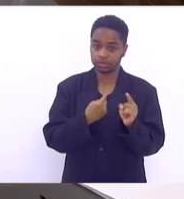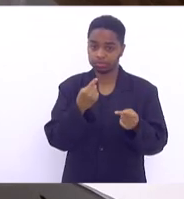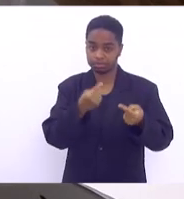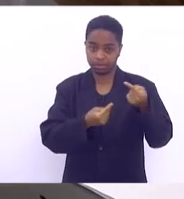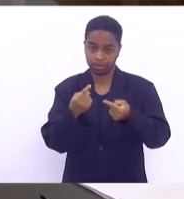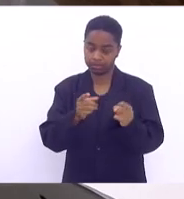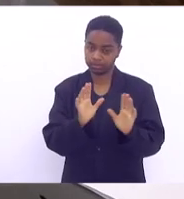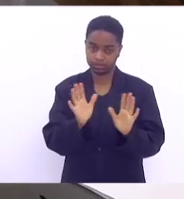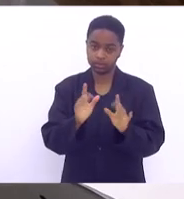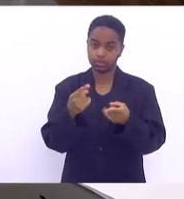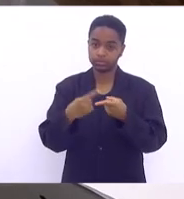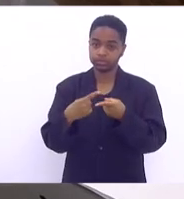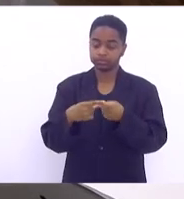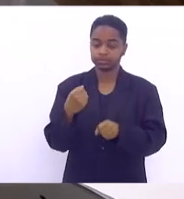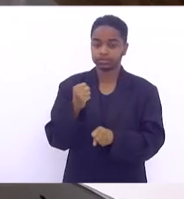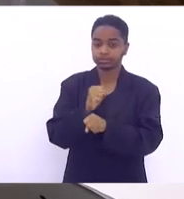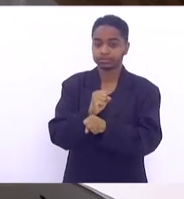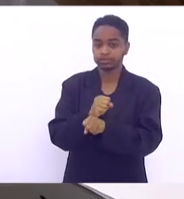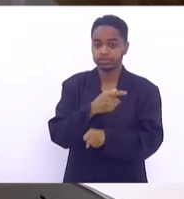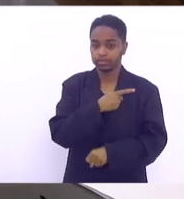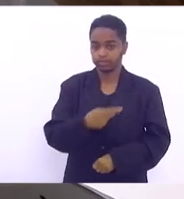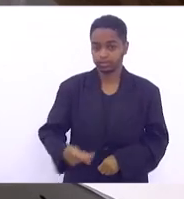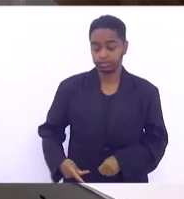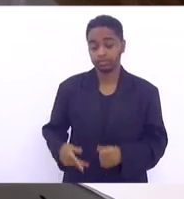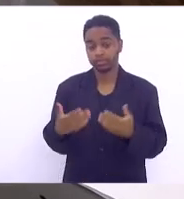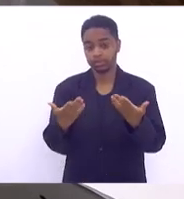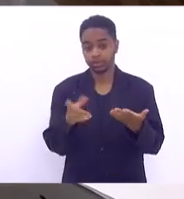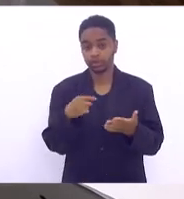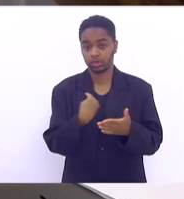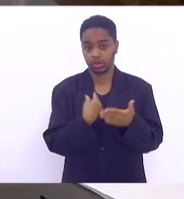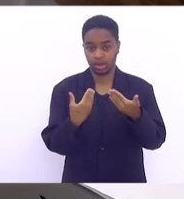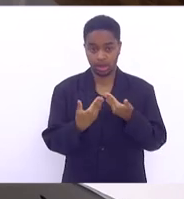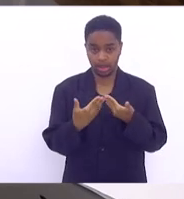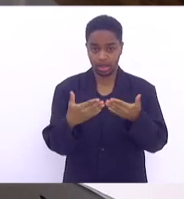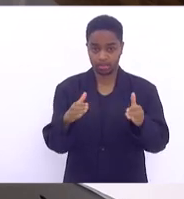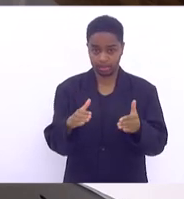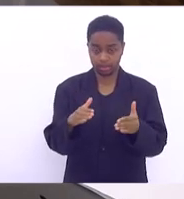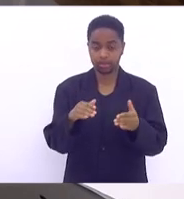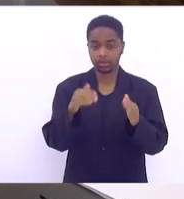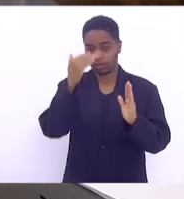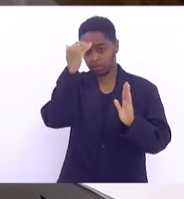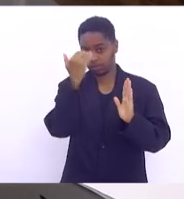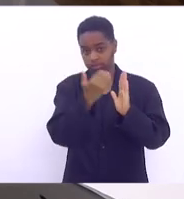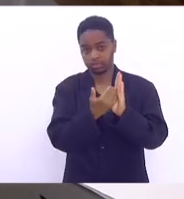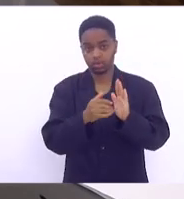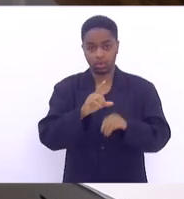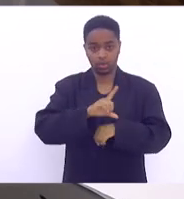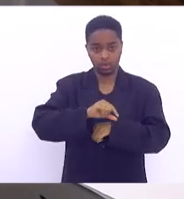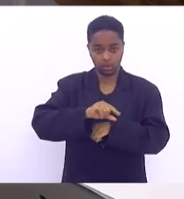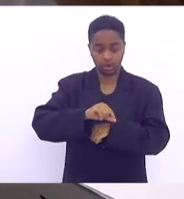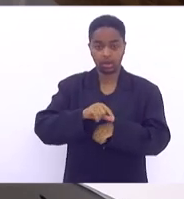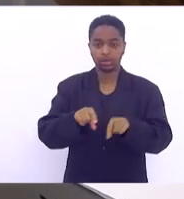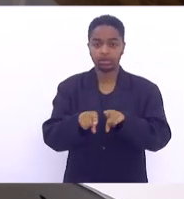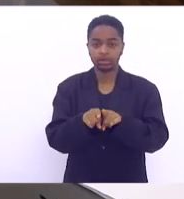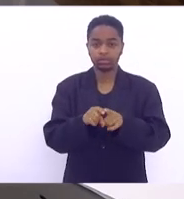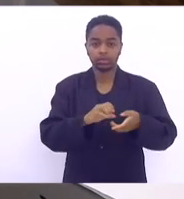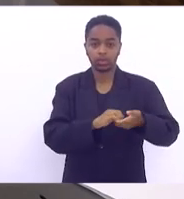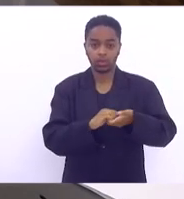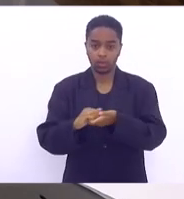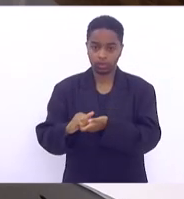porque aguardamos o nosso presidente. Então, vamos apenas abrir a sessão para cumprir o horário, cumprimentando, como